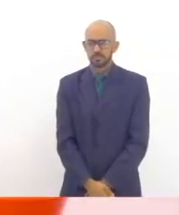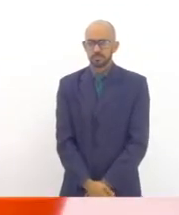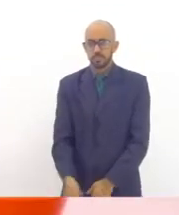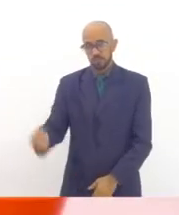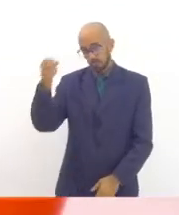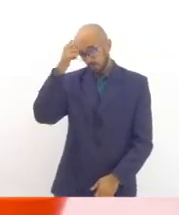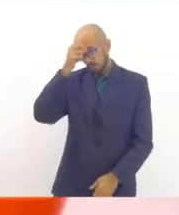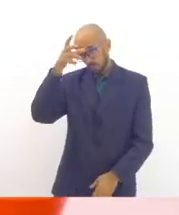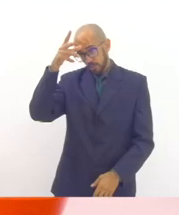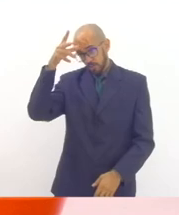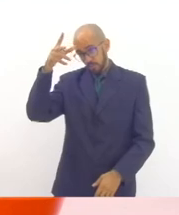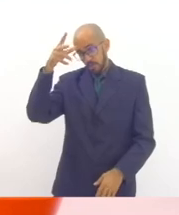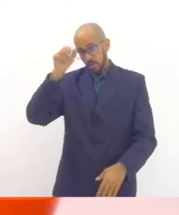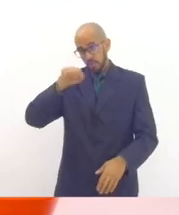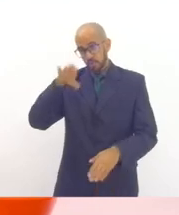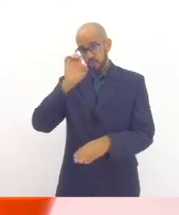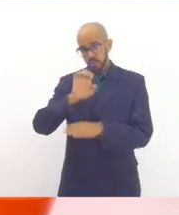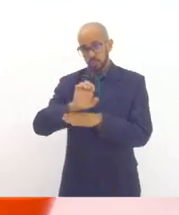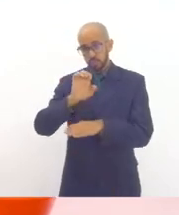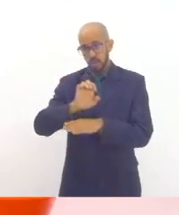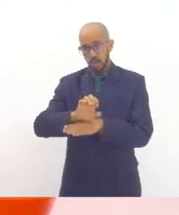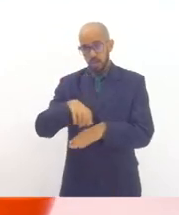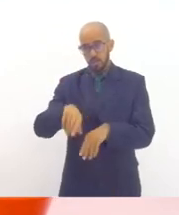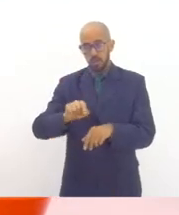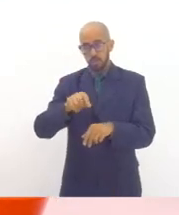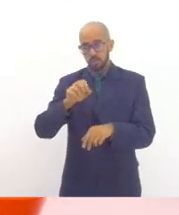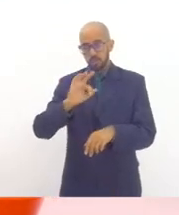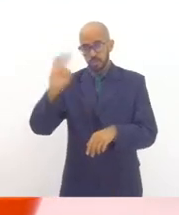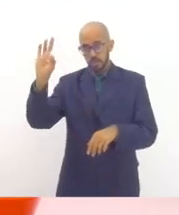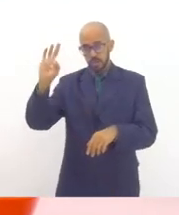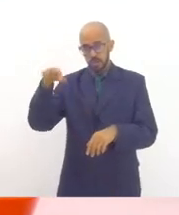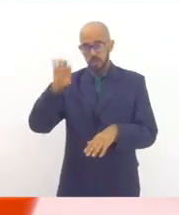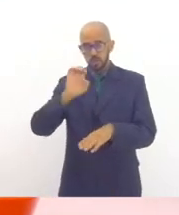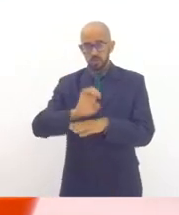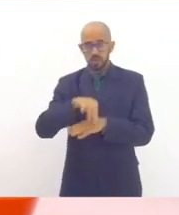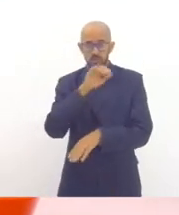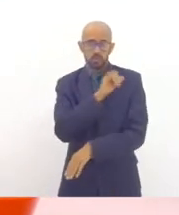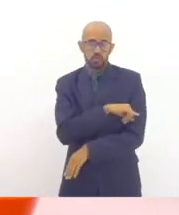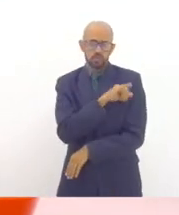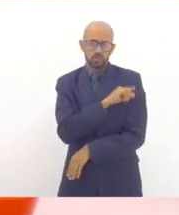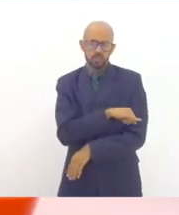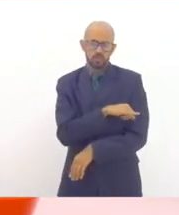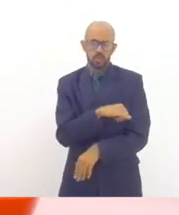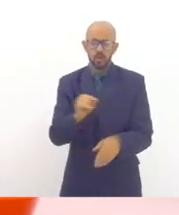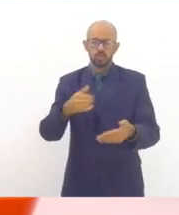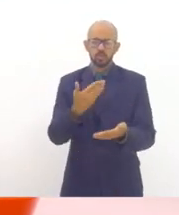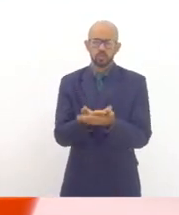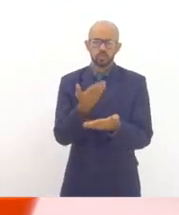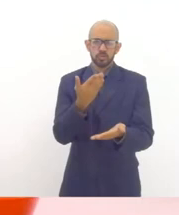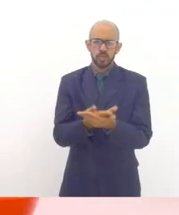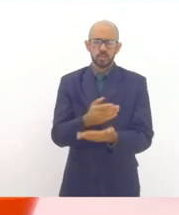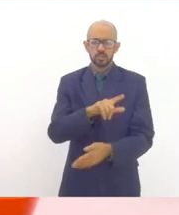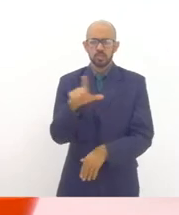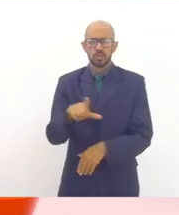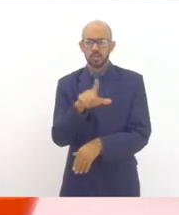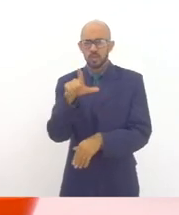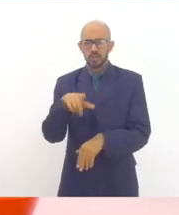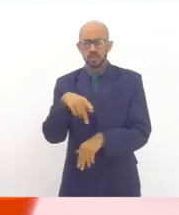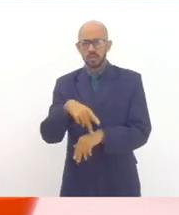Municipal, estadual e federal do Estado do Rio de Janeiro e de licenciados em letras e alunos de